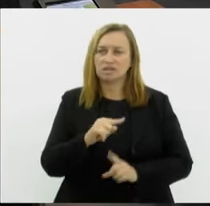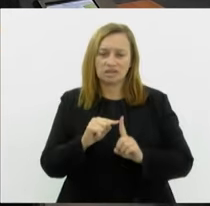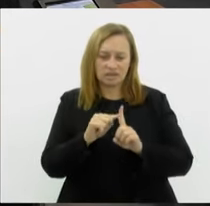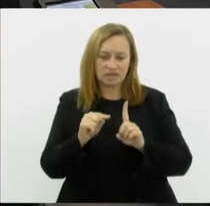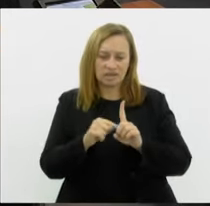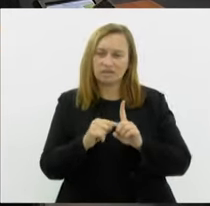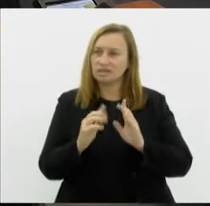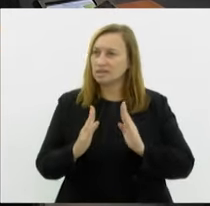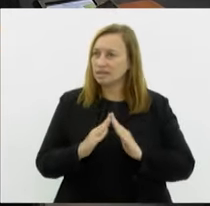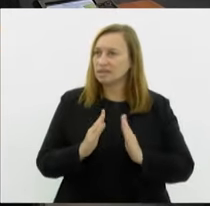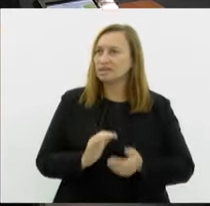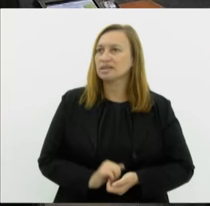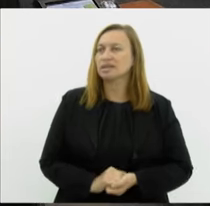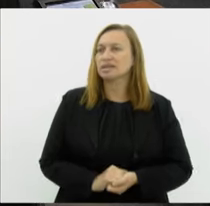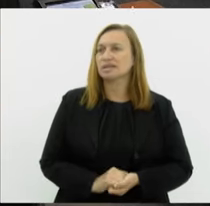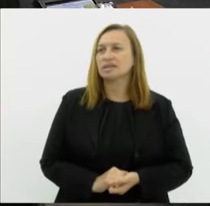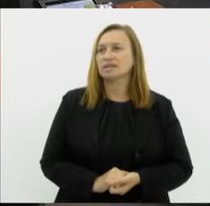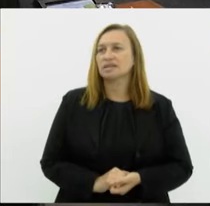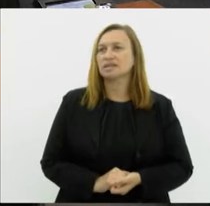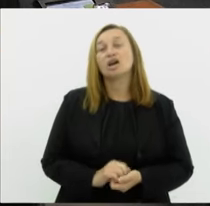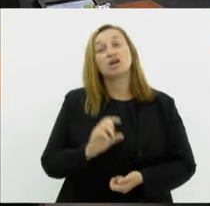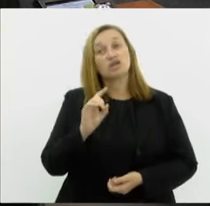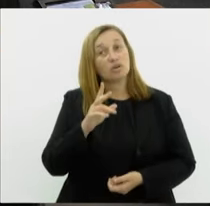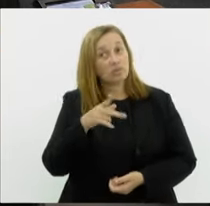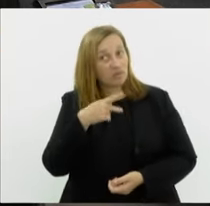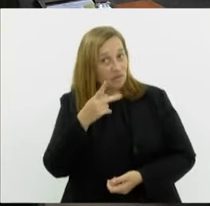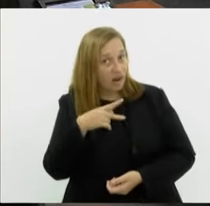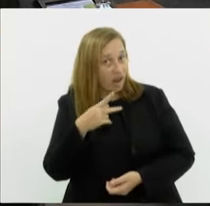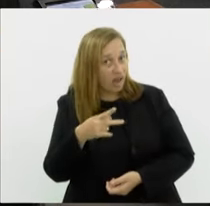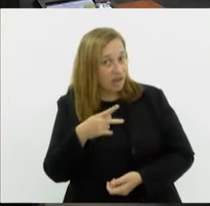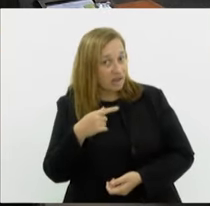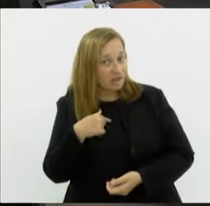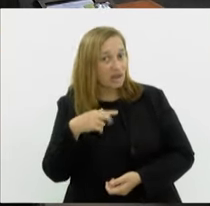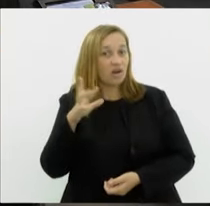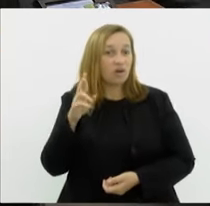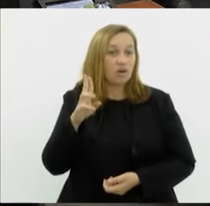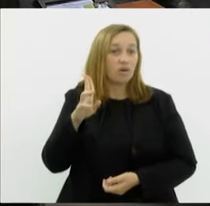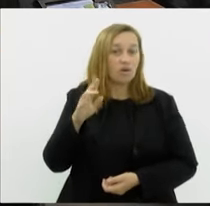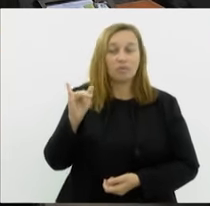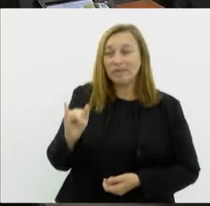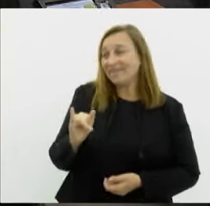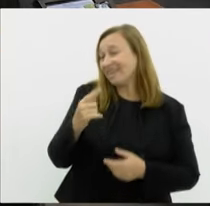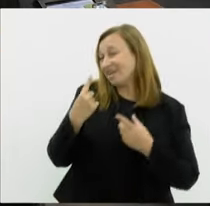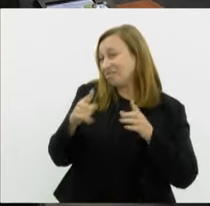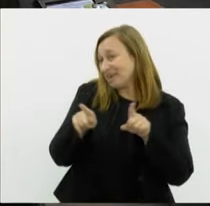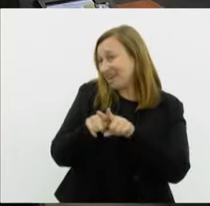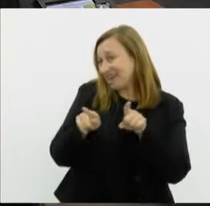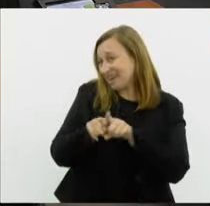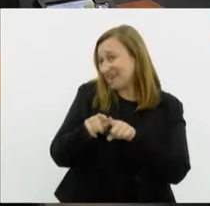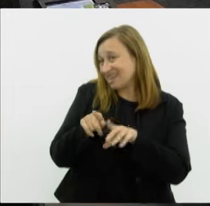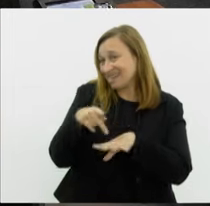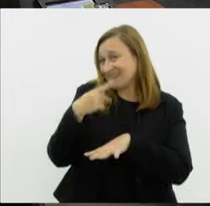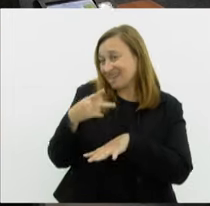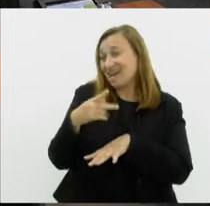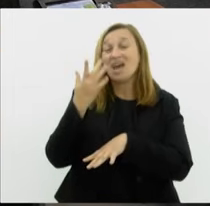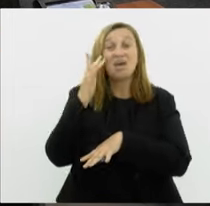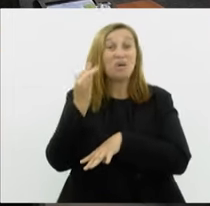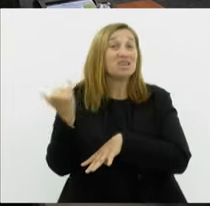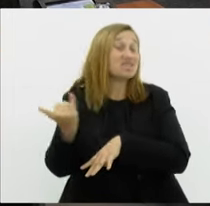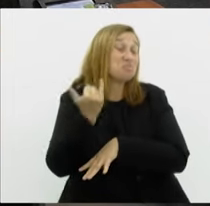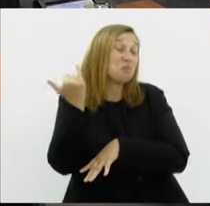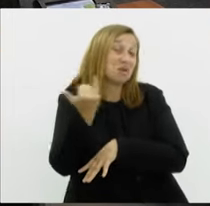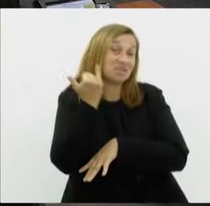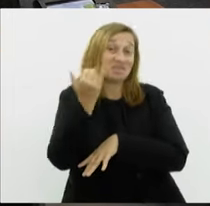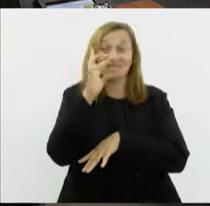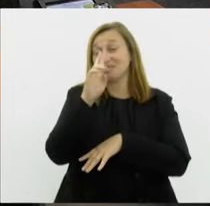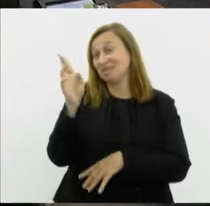casa. Só porque eu fui citada e a Rubi também foi citada, eu acho que foi muito importante,